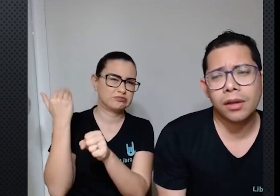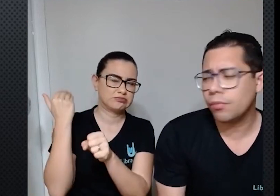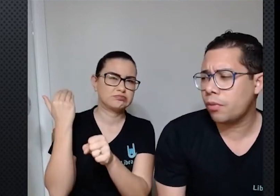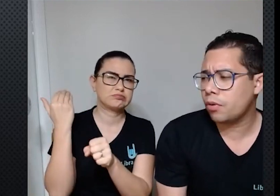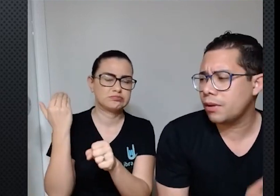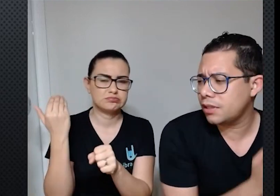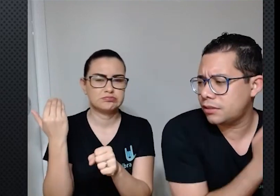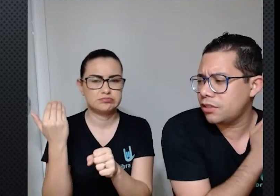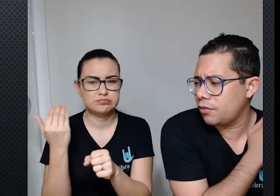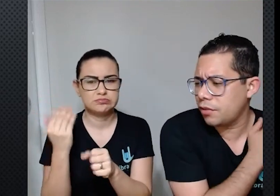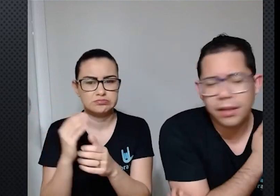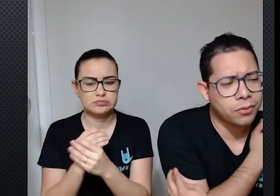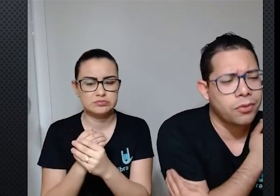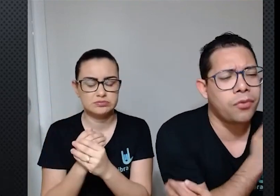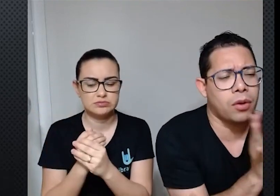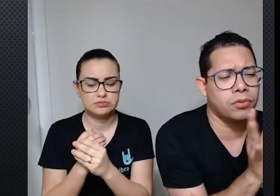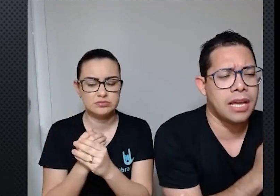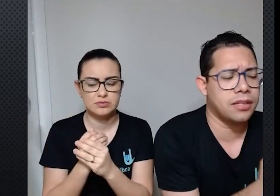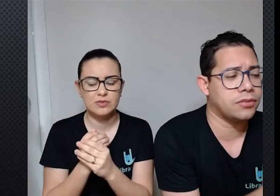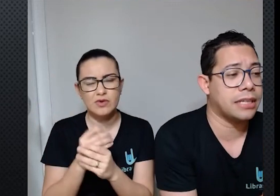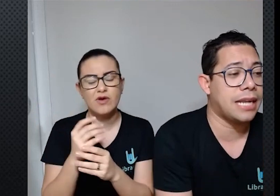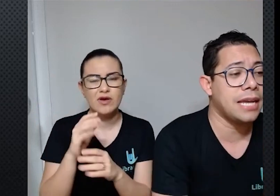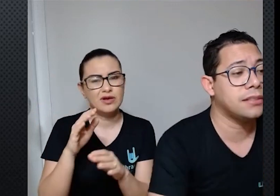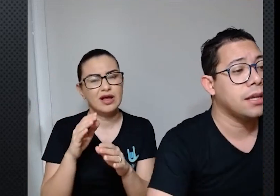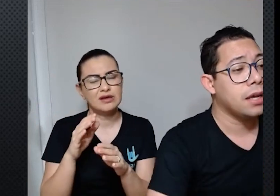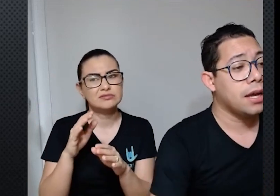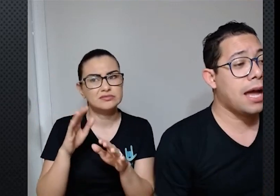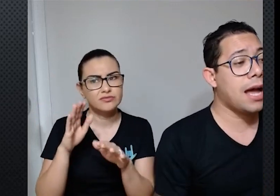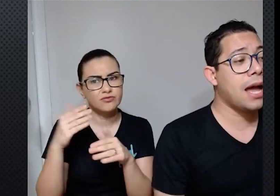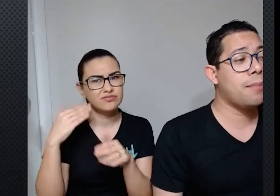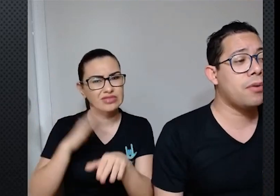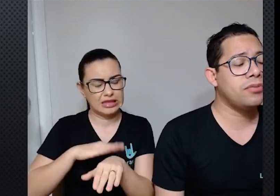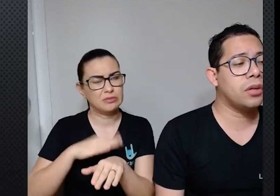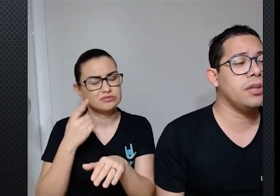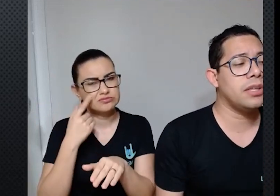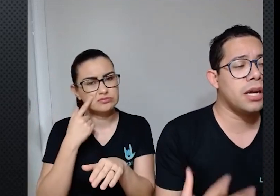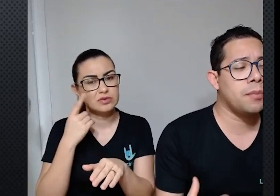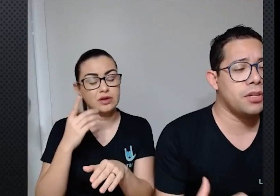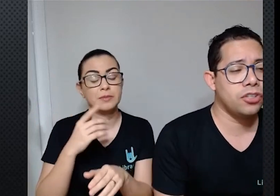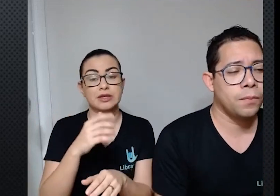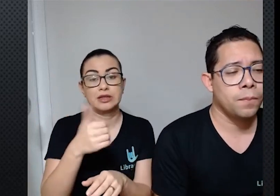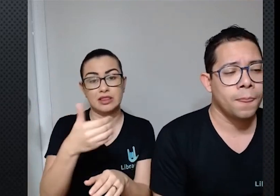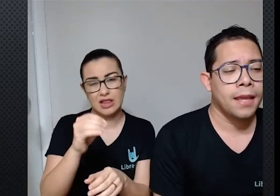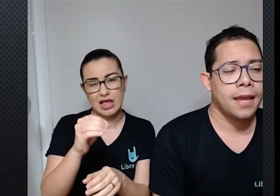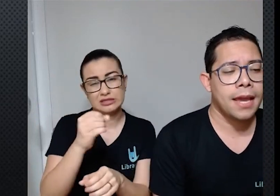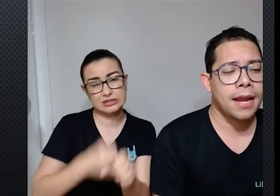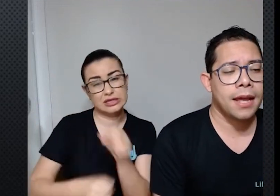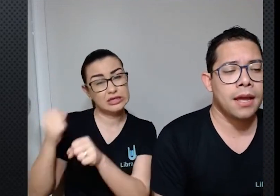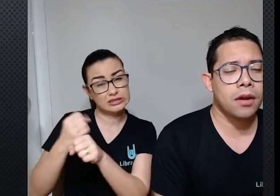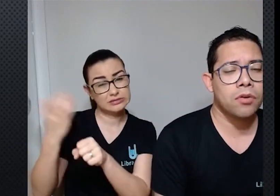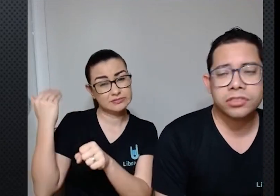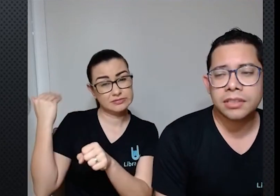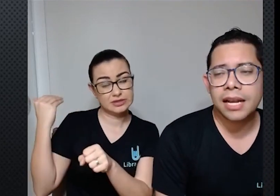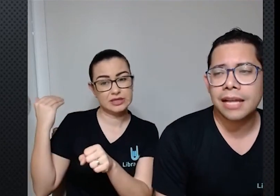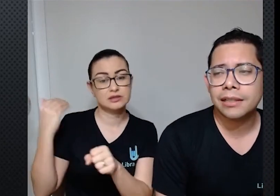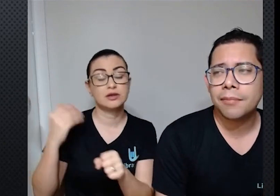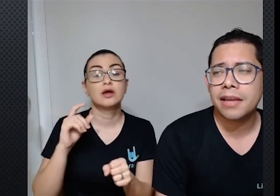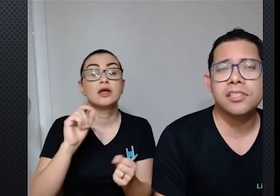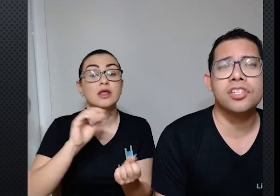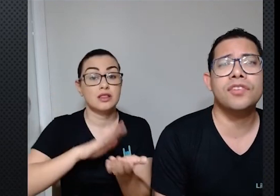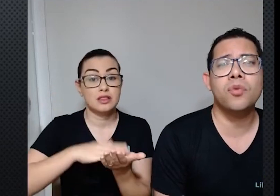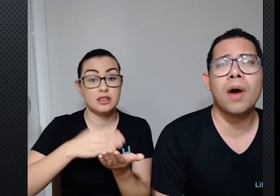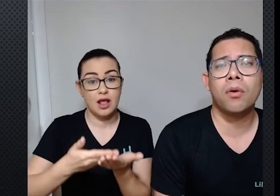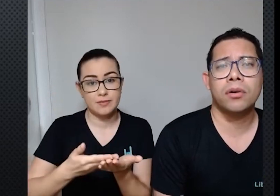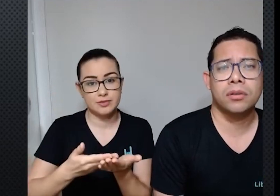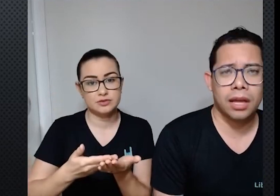então é um pouco mais recente talvez, mas vamos falar uns 10 anos atrás, a profissão do intérprete era considerada